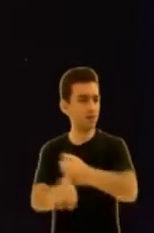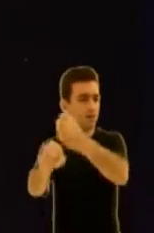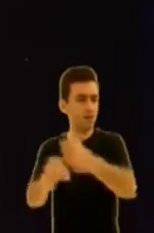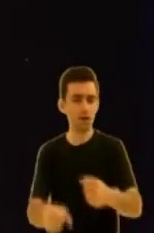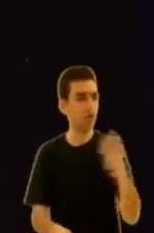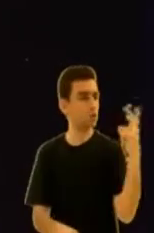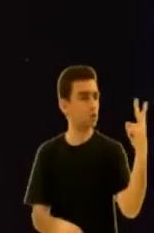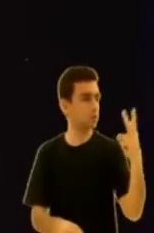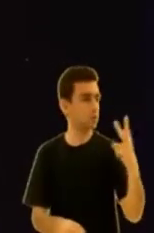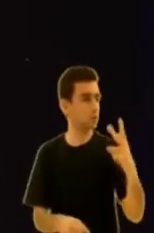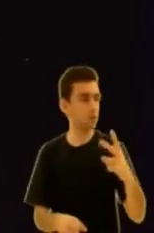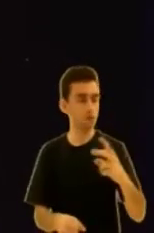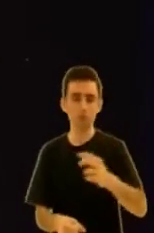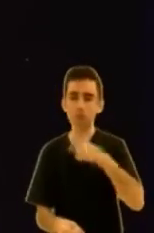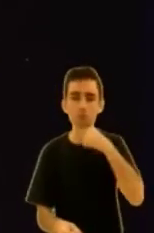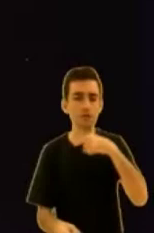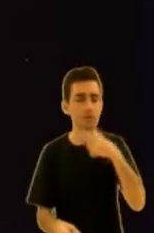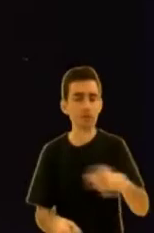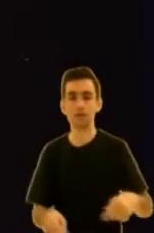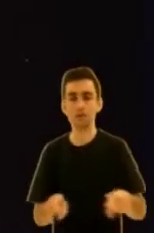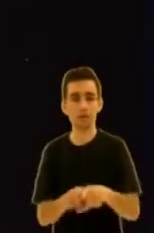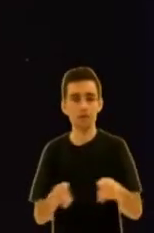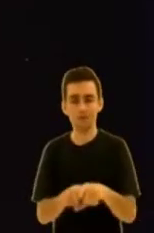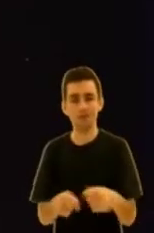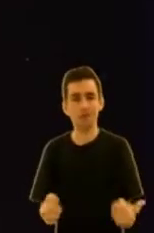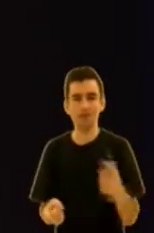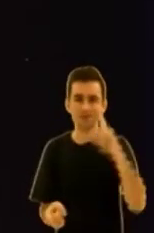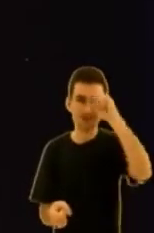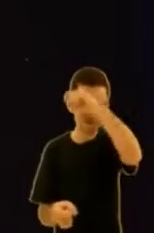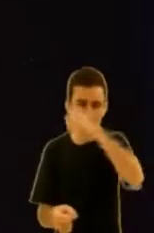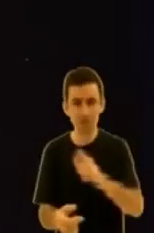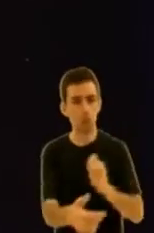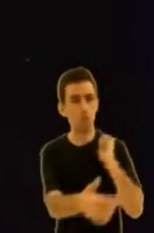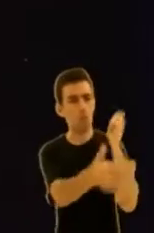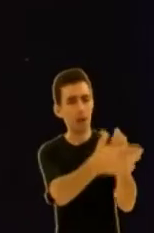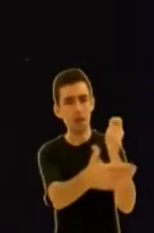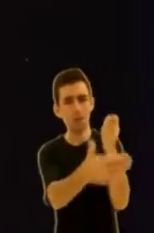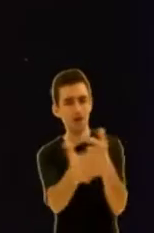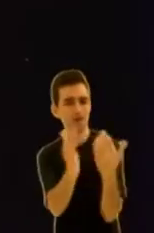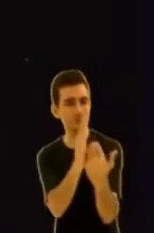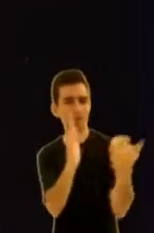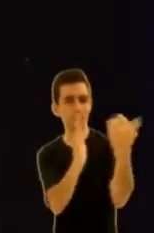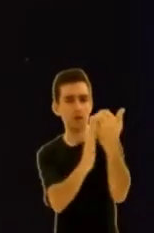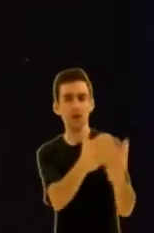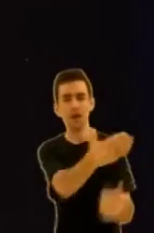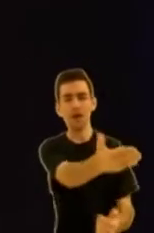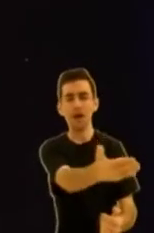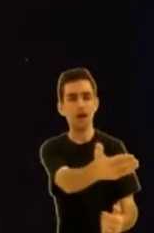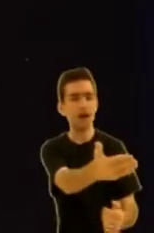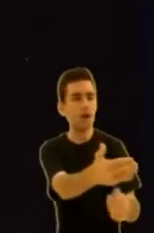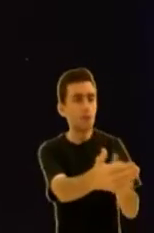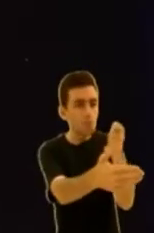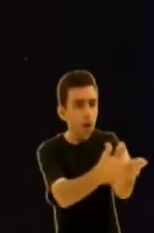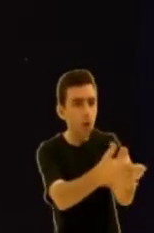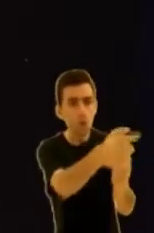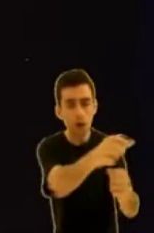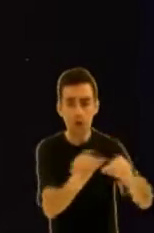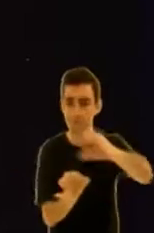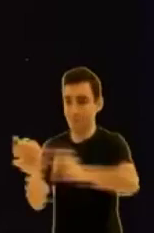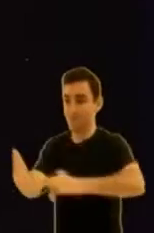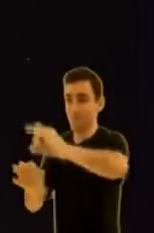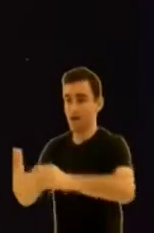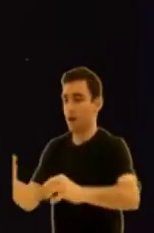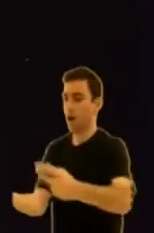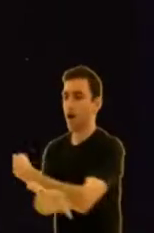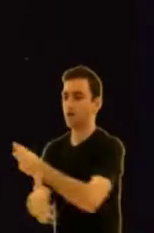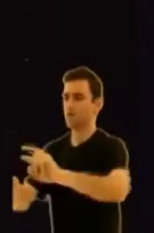licitação deserta, desvio de recurso, pagou a maior, empreiteira recebeu A, entregou B, etc, etc, etc,